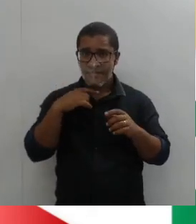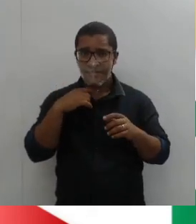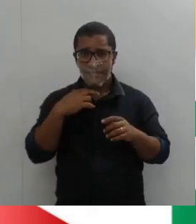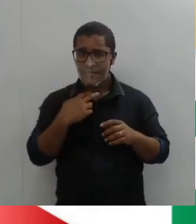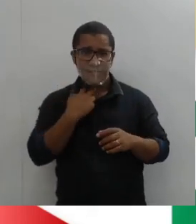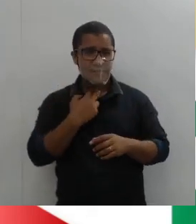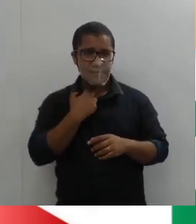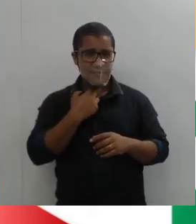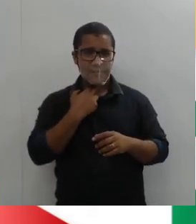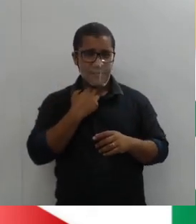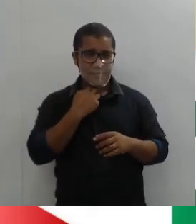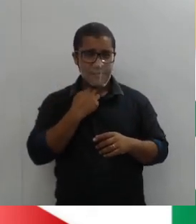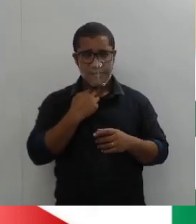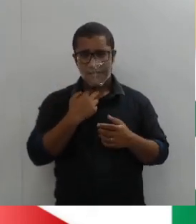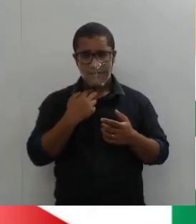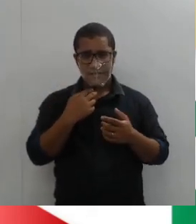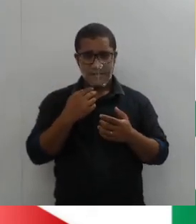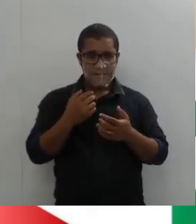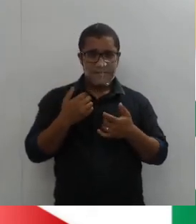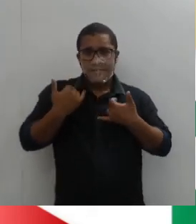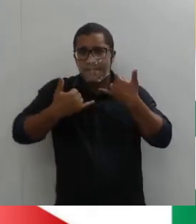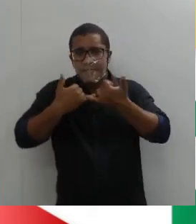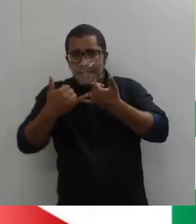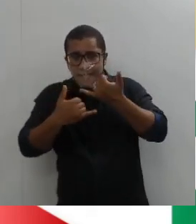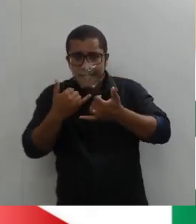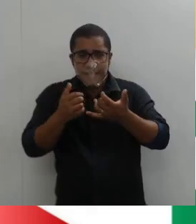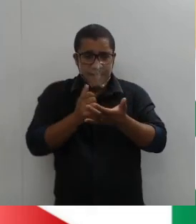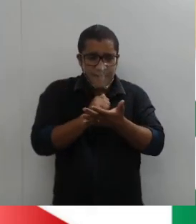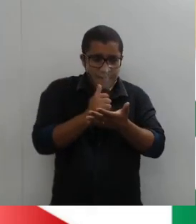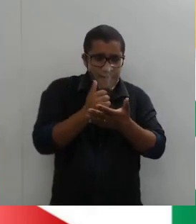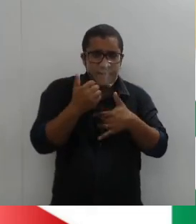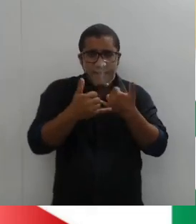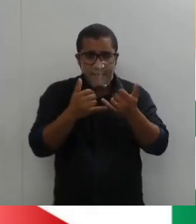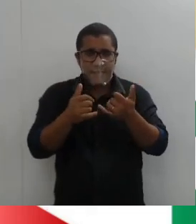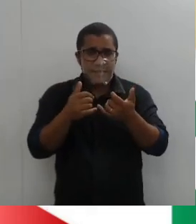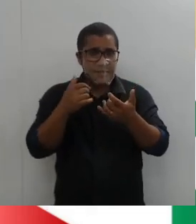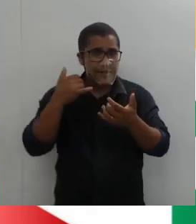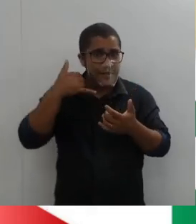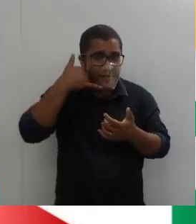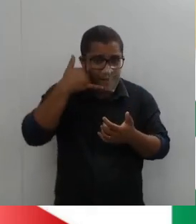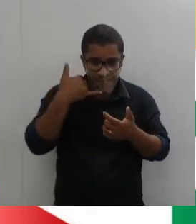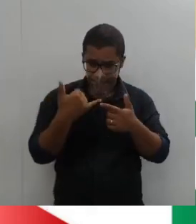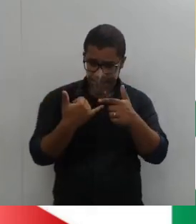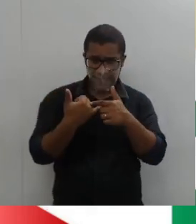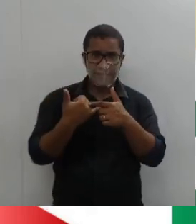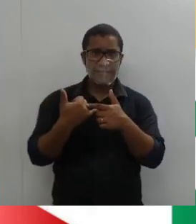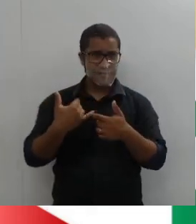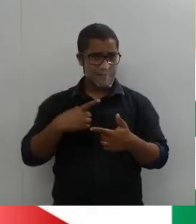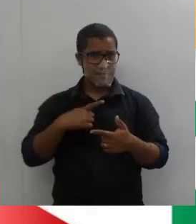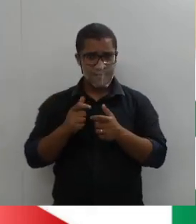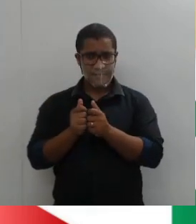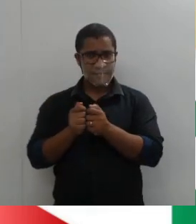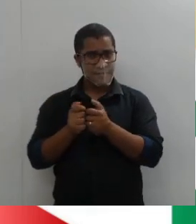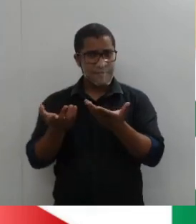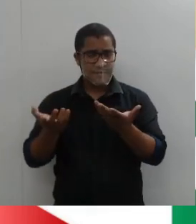estar trabalhando, não possa estar se divertindo com o seu jogo eletrônico dentro do seu celular, por exemplo.